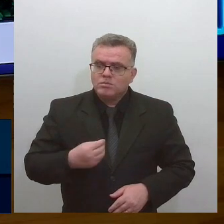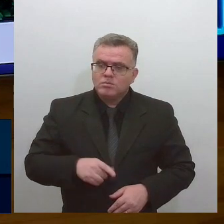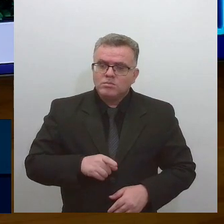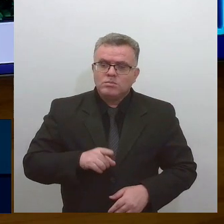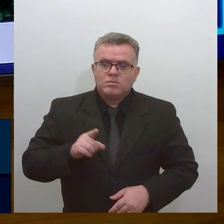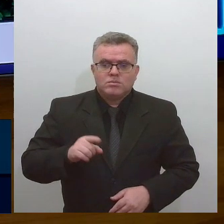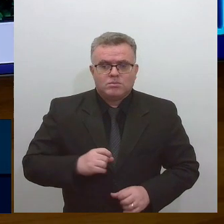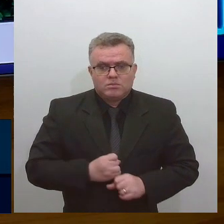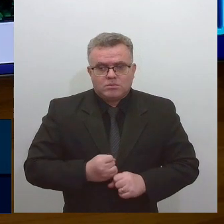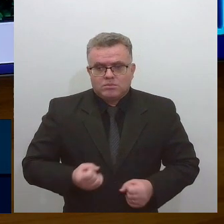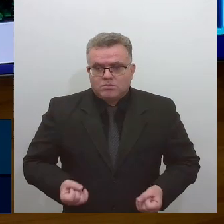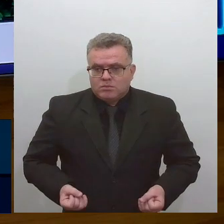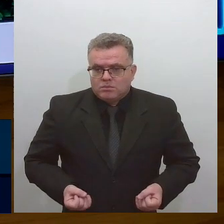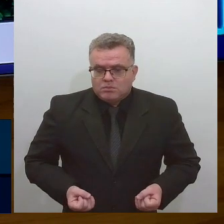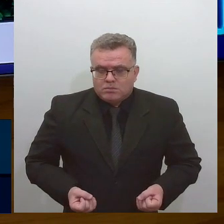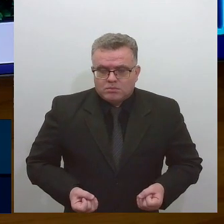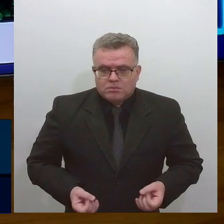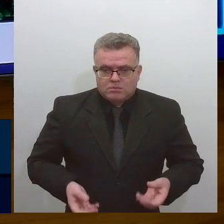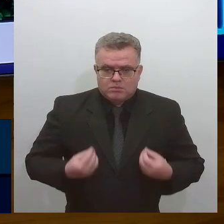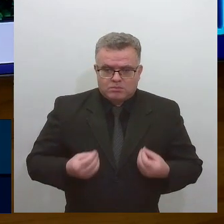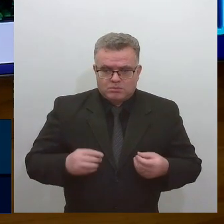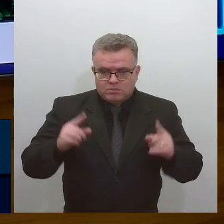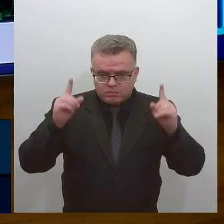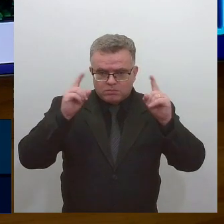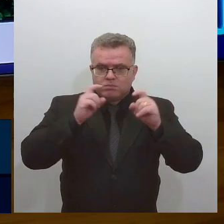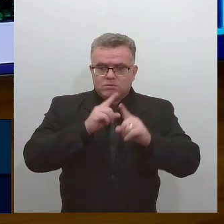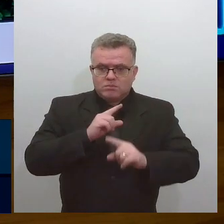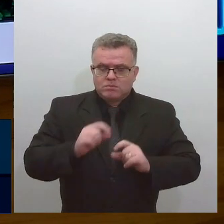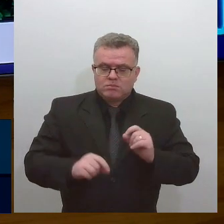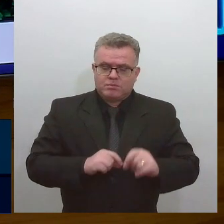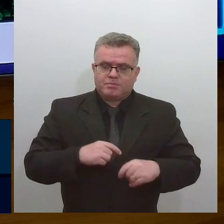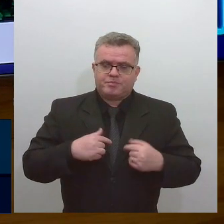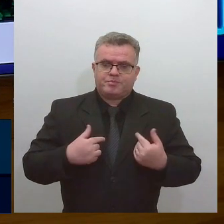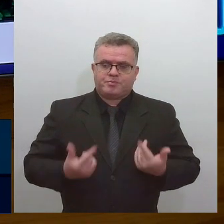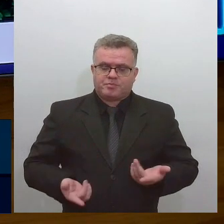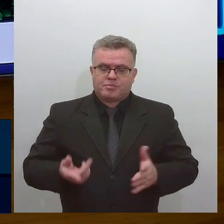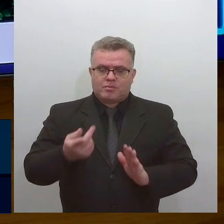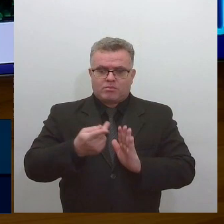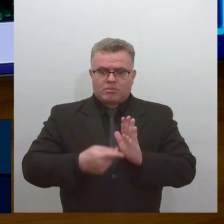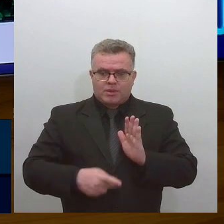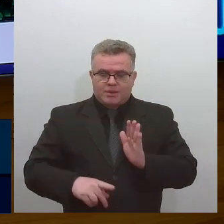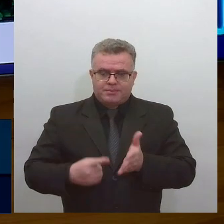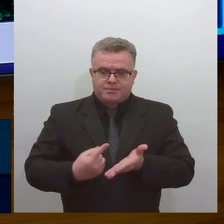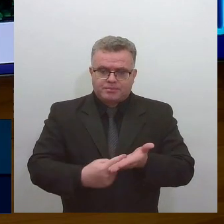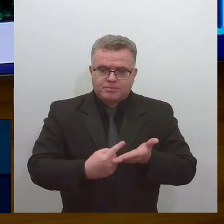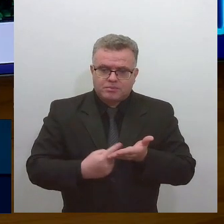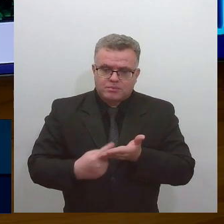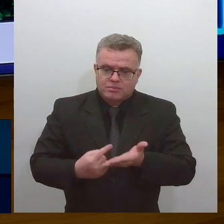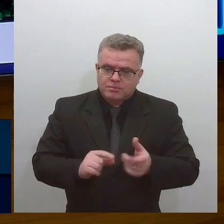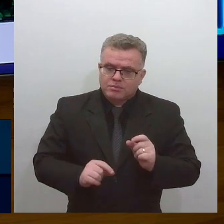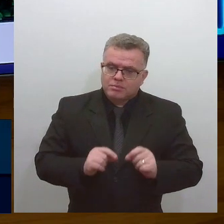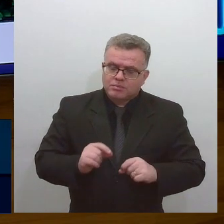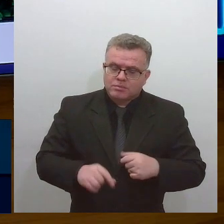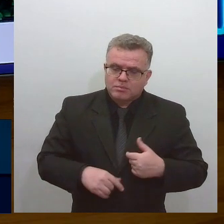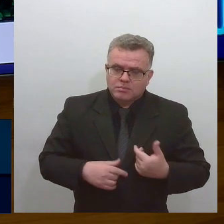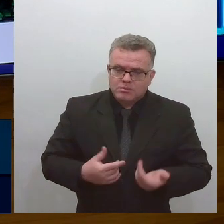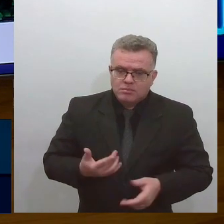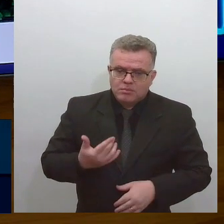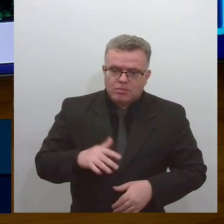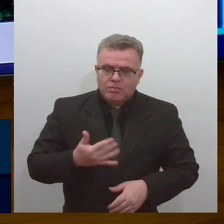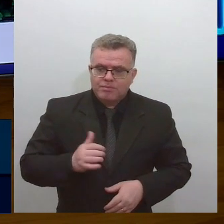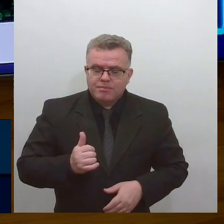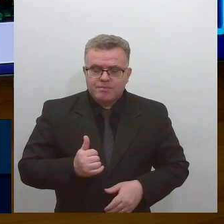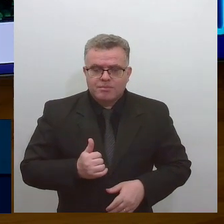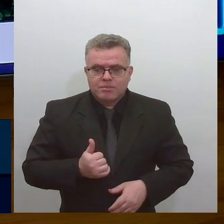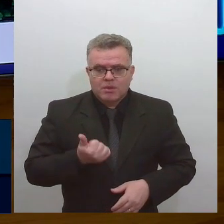ess é um projeto grande também que o denit vai fazer o contorno tem cerca de 14 km entre 14 e 15 km